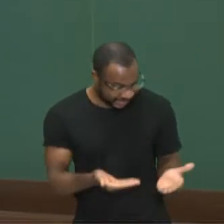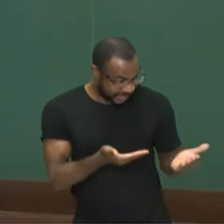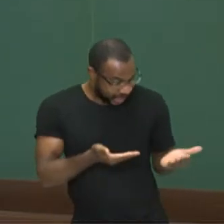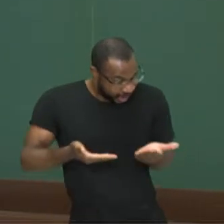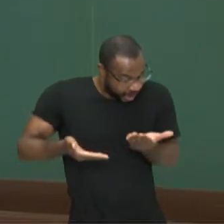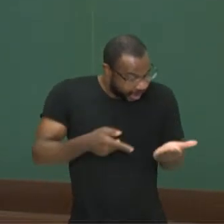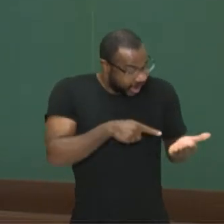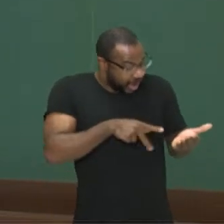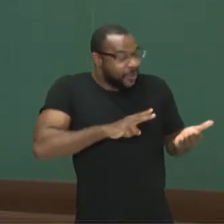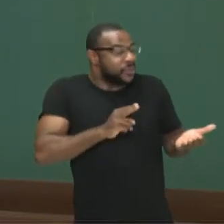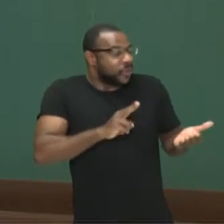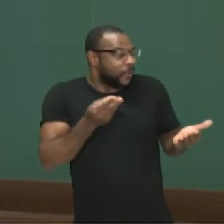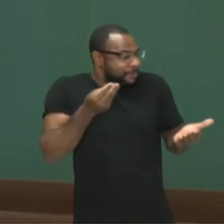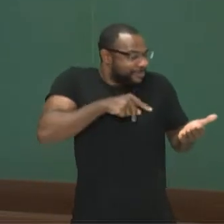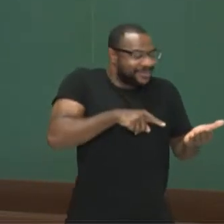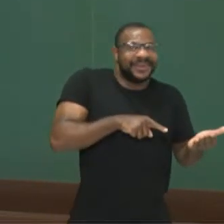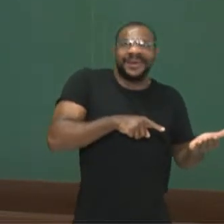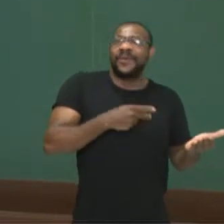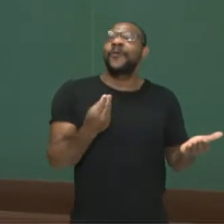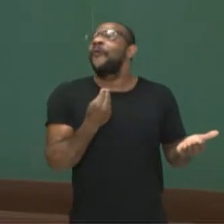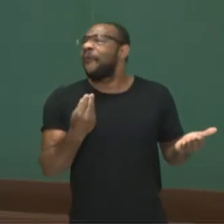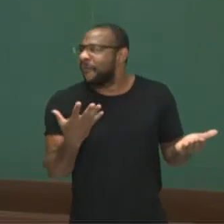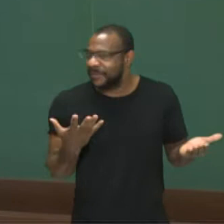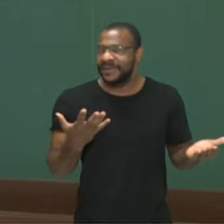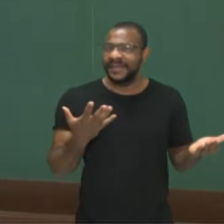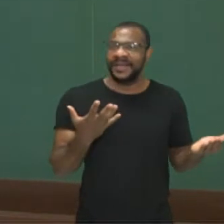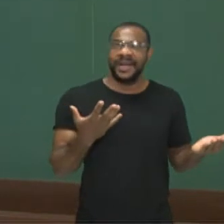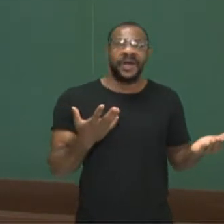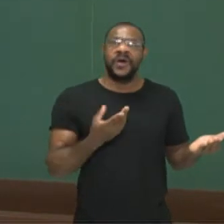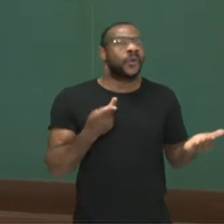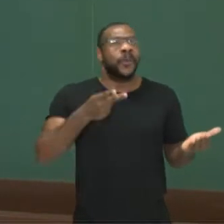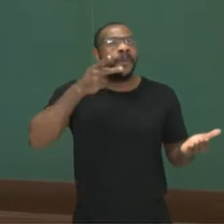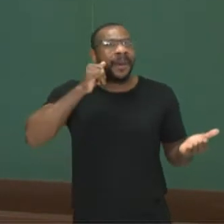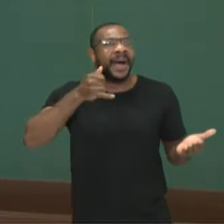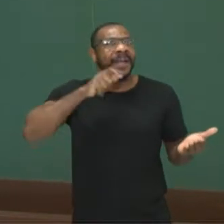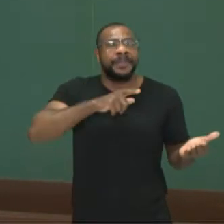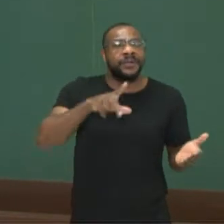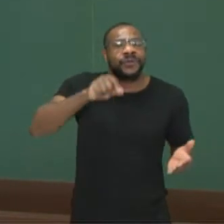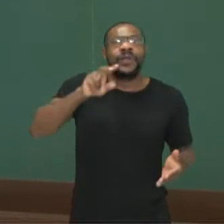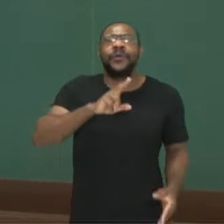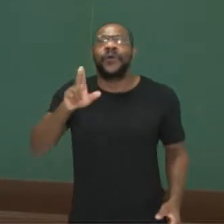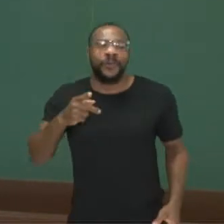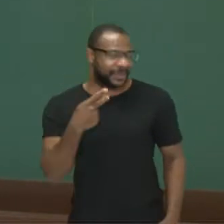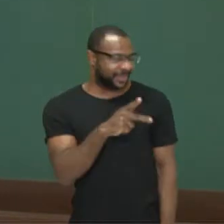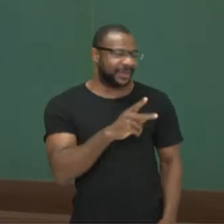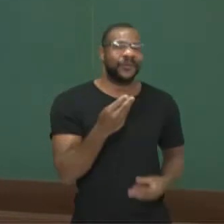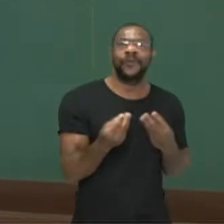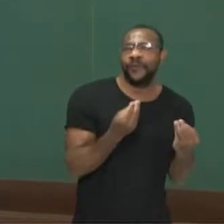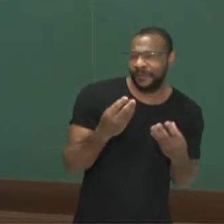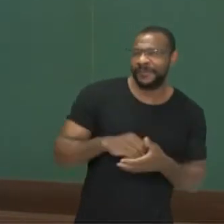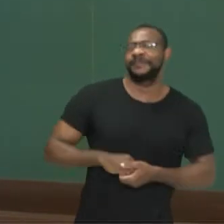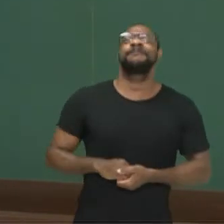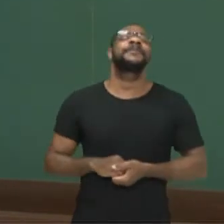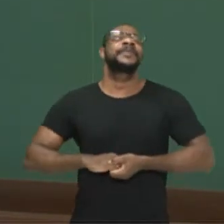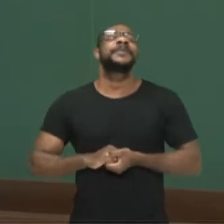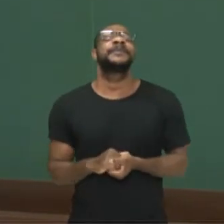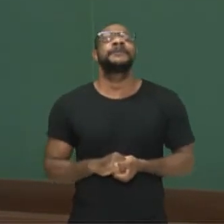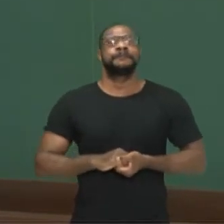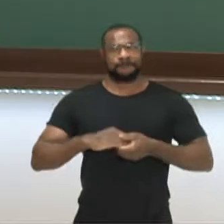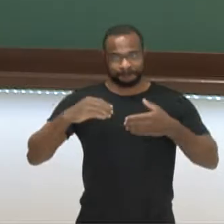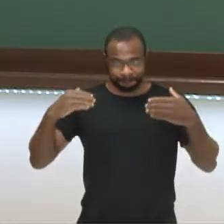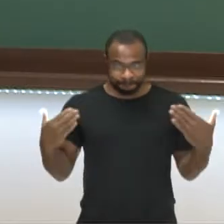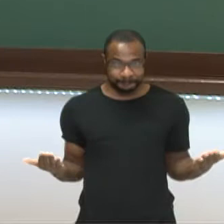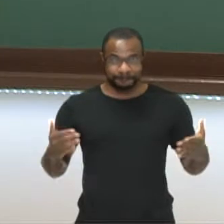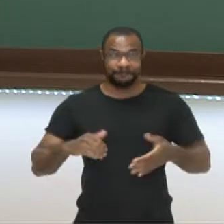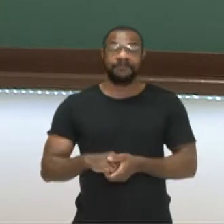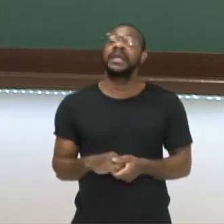esperado, planejado, como foi o seu momento de início na vida. A história do seu nome vai contar um pouco sobre isso. Aliás,